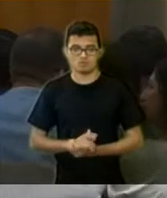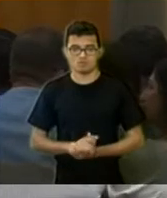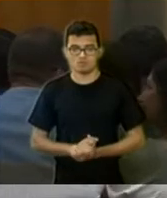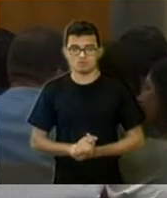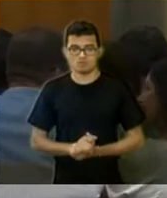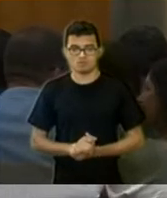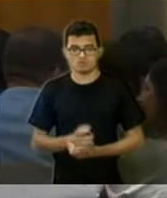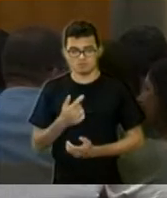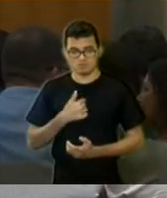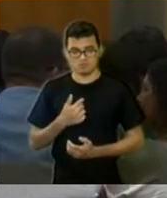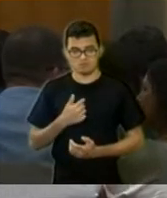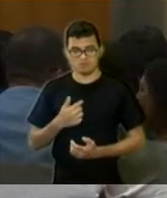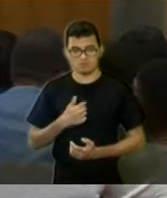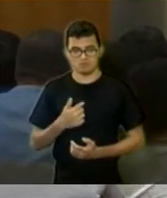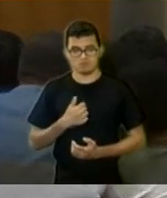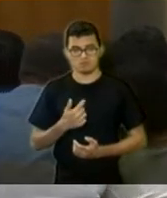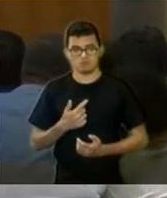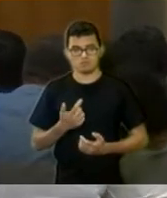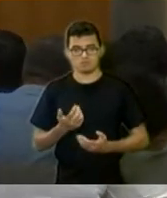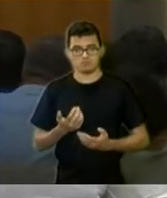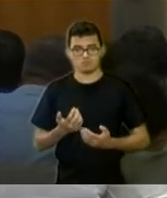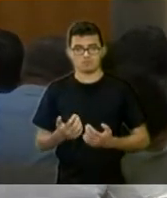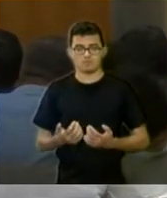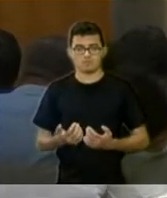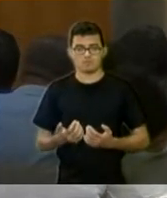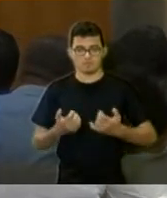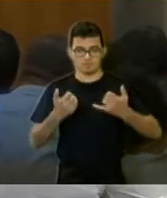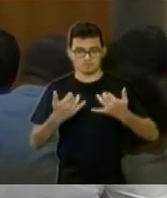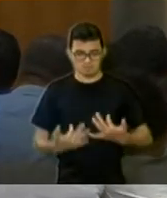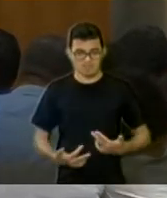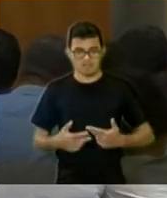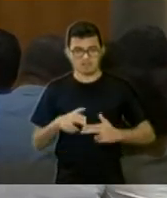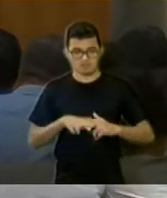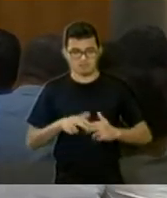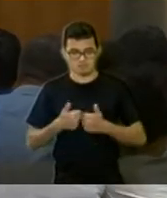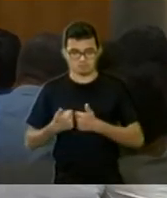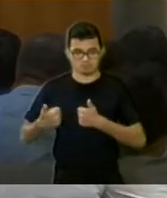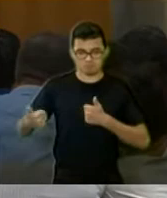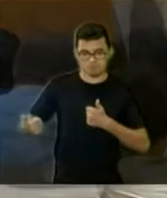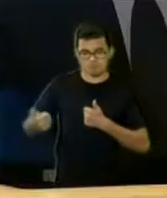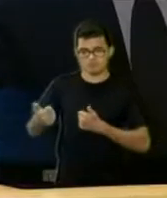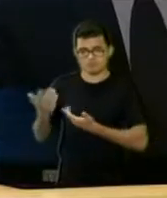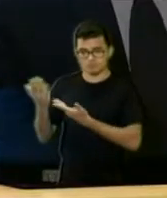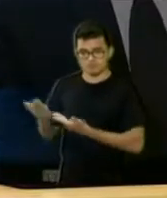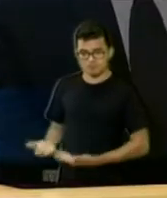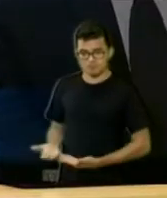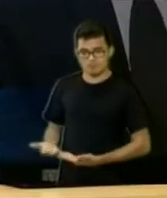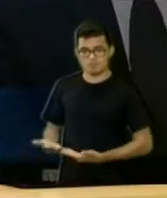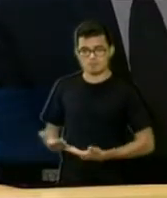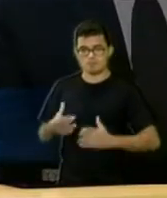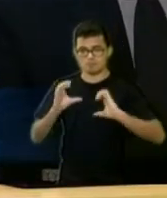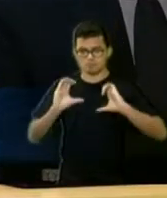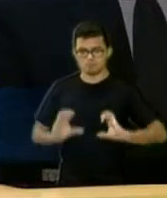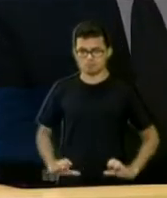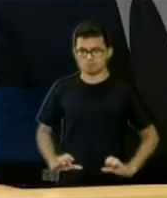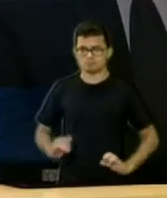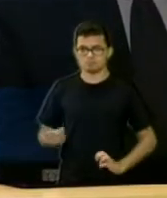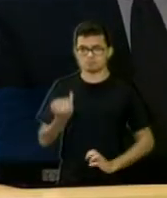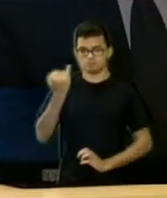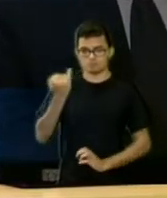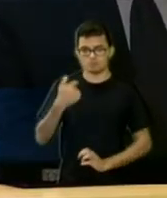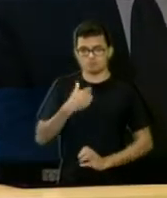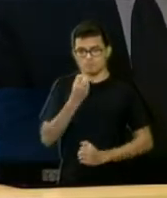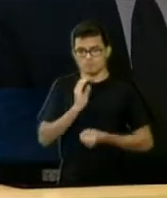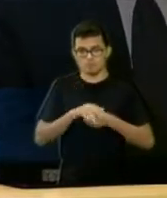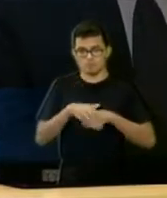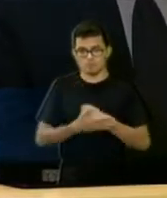Falar daqui, né, do lado desse grande cidadão. Bom, boa noite a